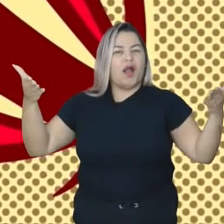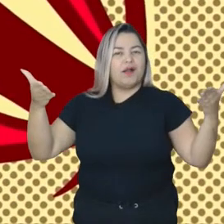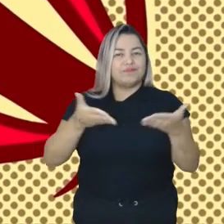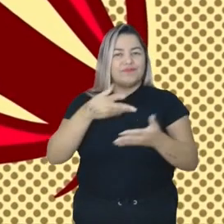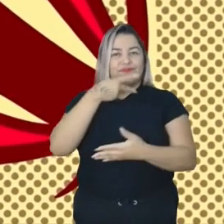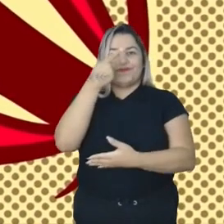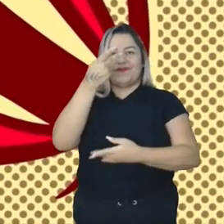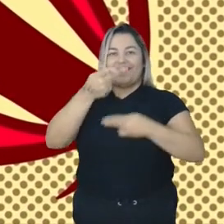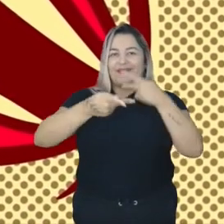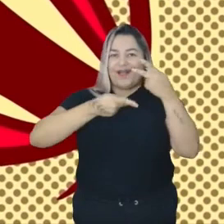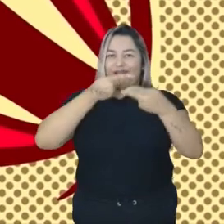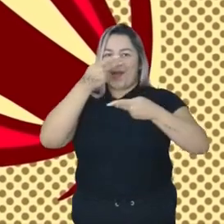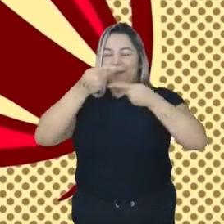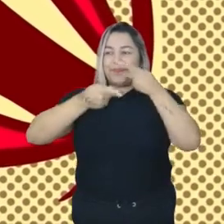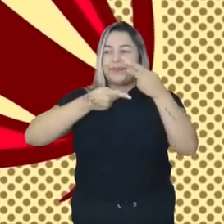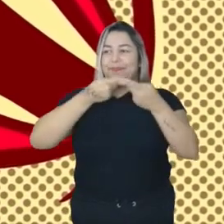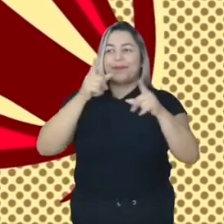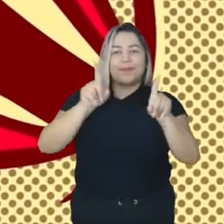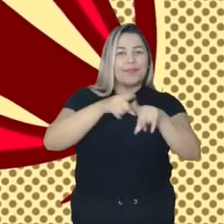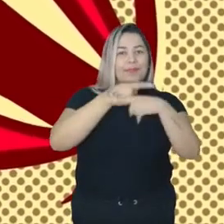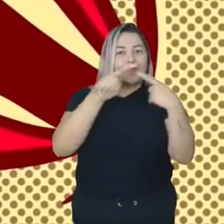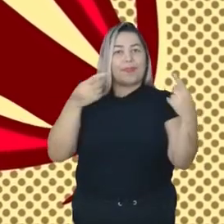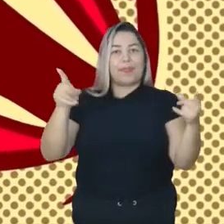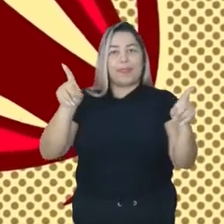agora eu vou falar.